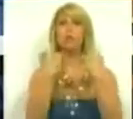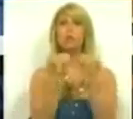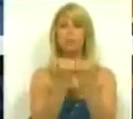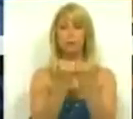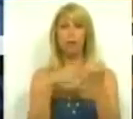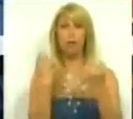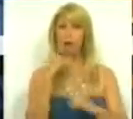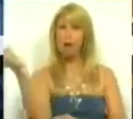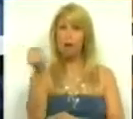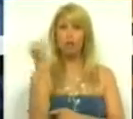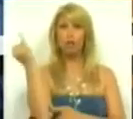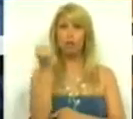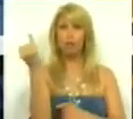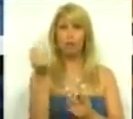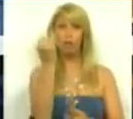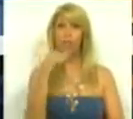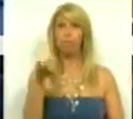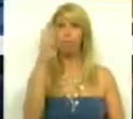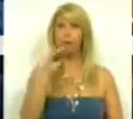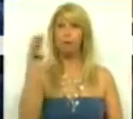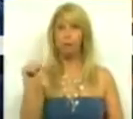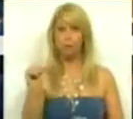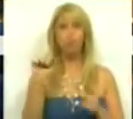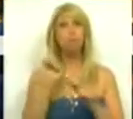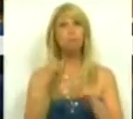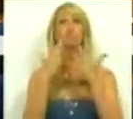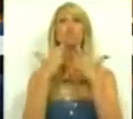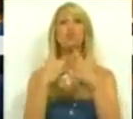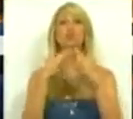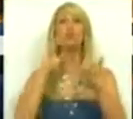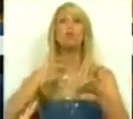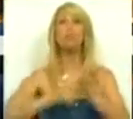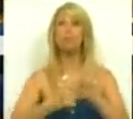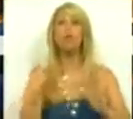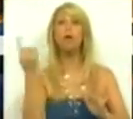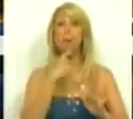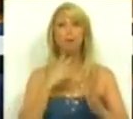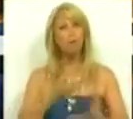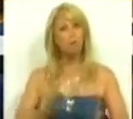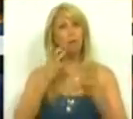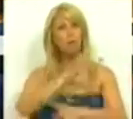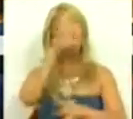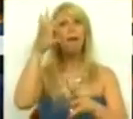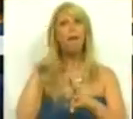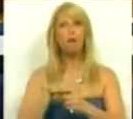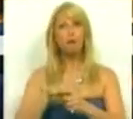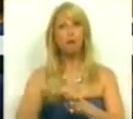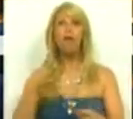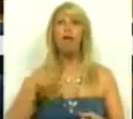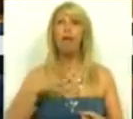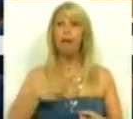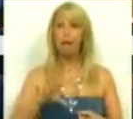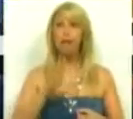as nossas instituições particulares de solidariedade social, que são estruturas fundamentais que nós queremos envolver e que